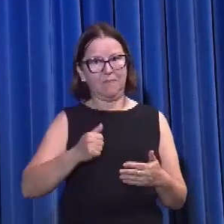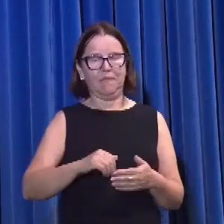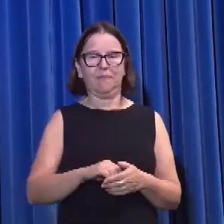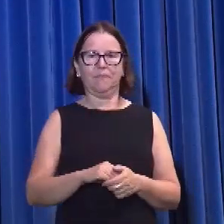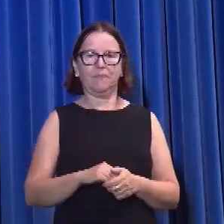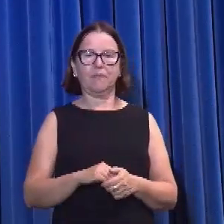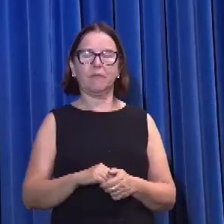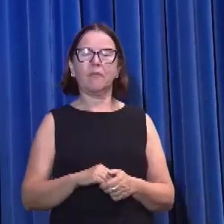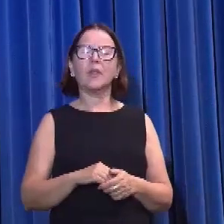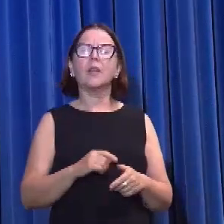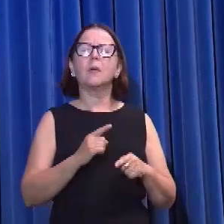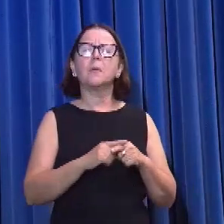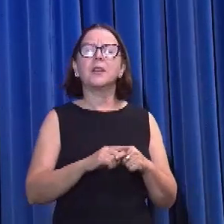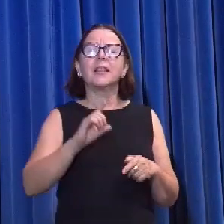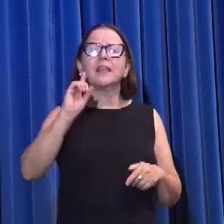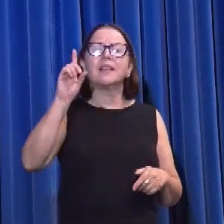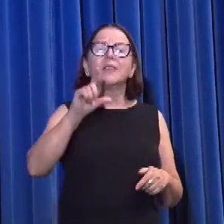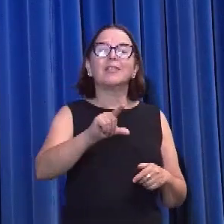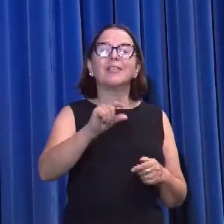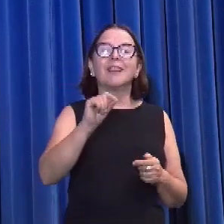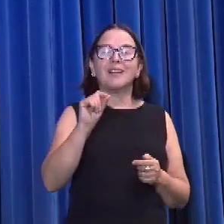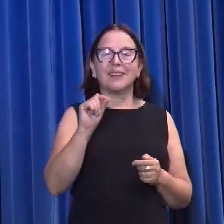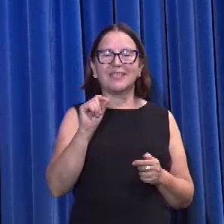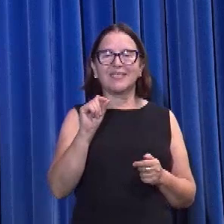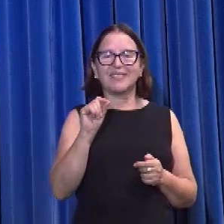E por que Deus escolhe?